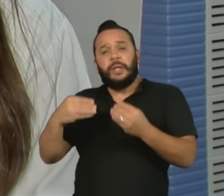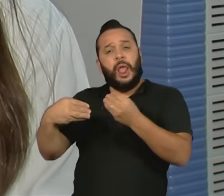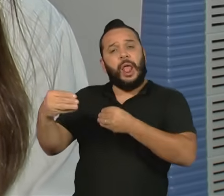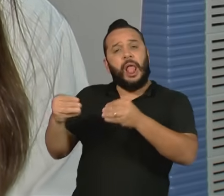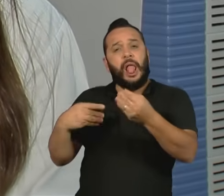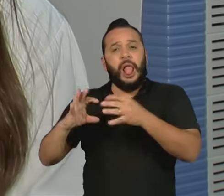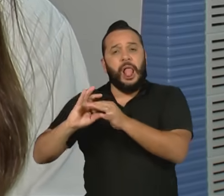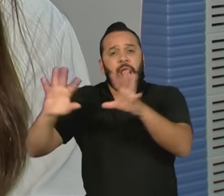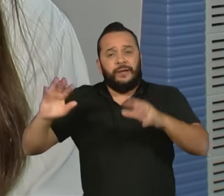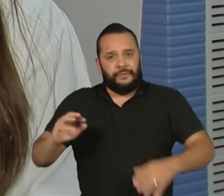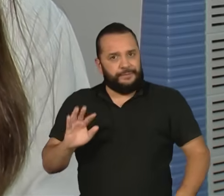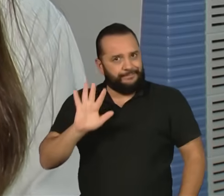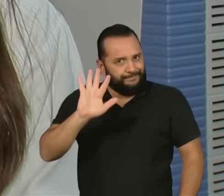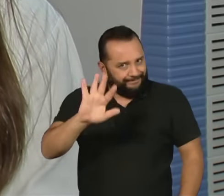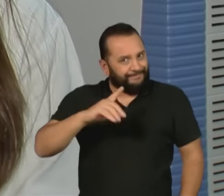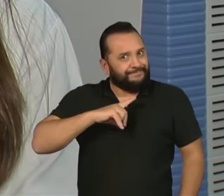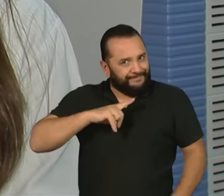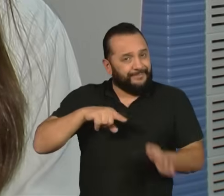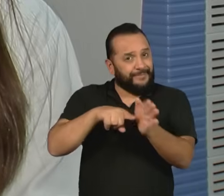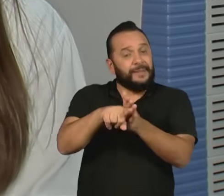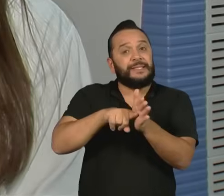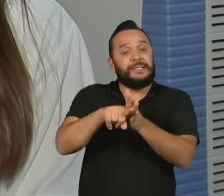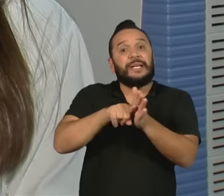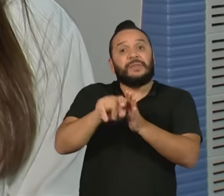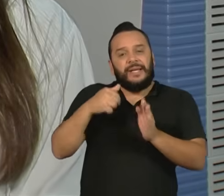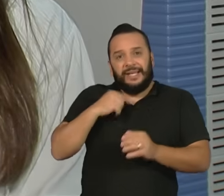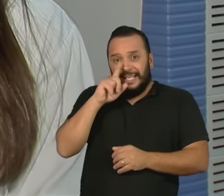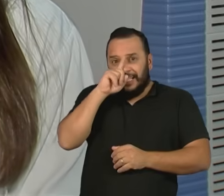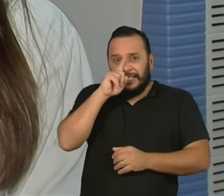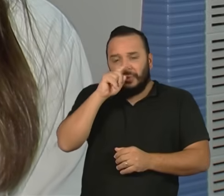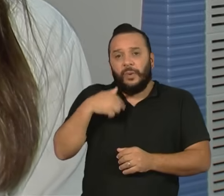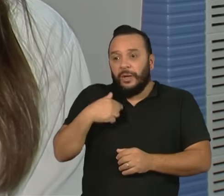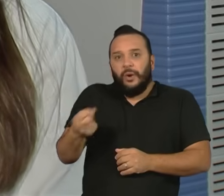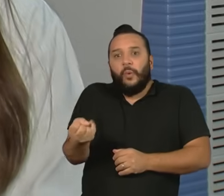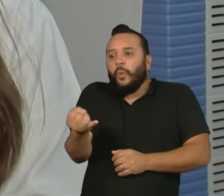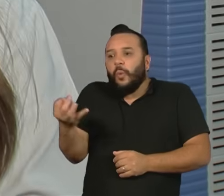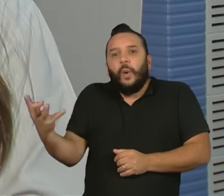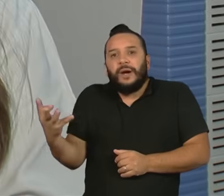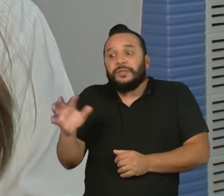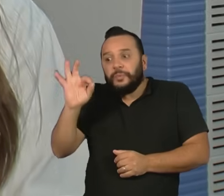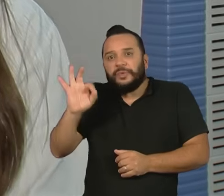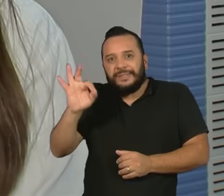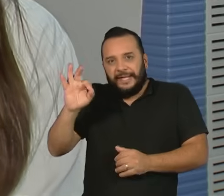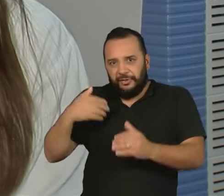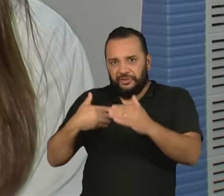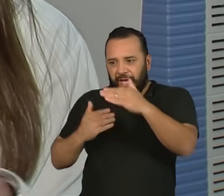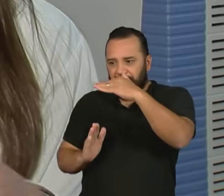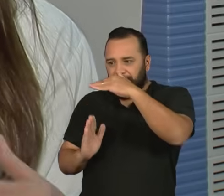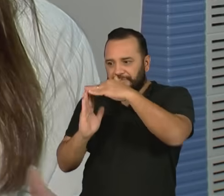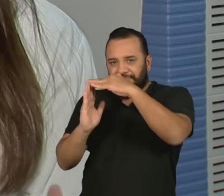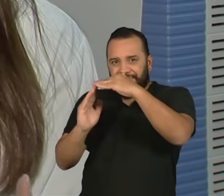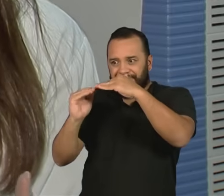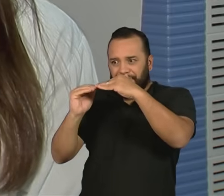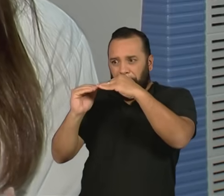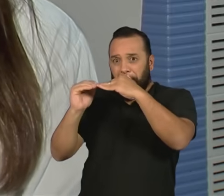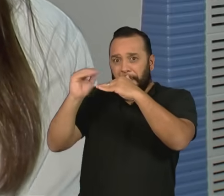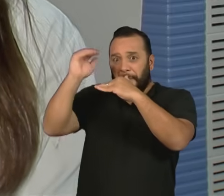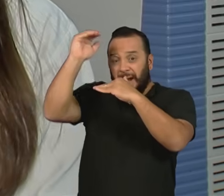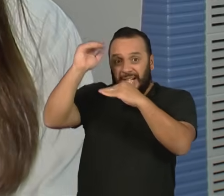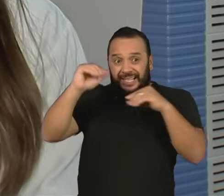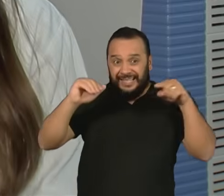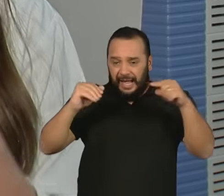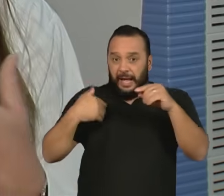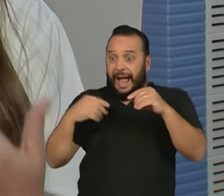acho que é importante colocar. A primeira é as concentrações estarem acima dos critérios